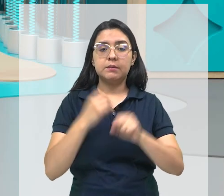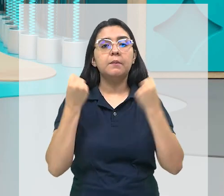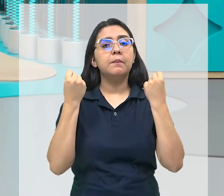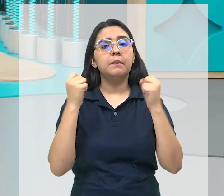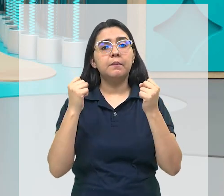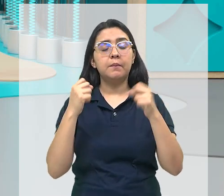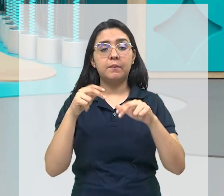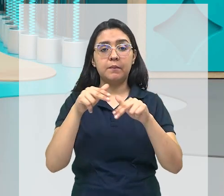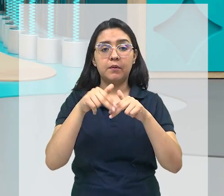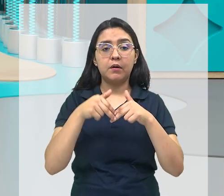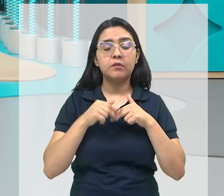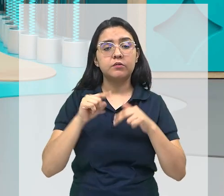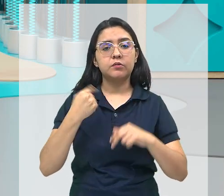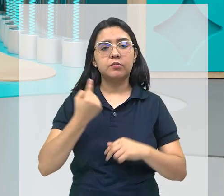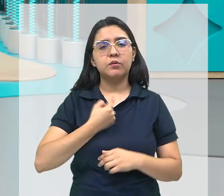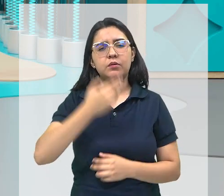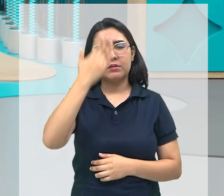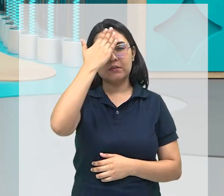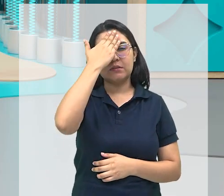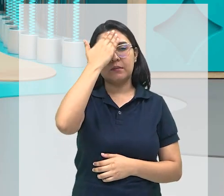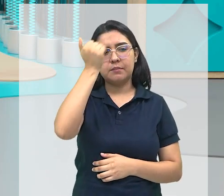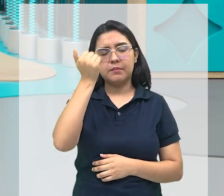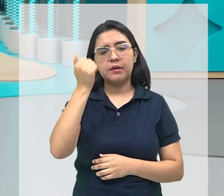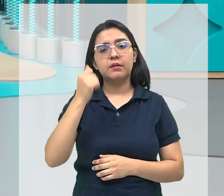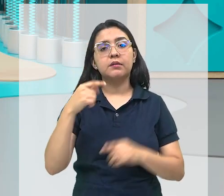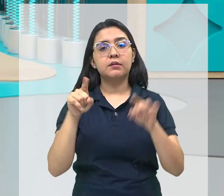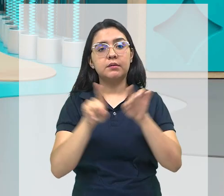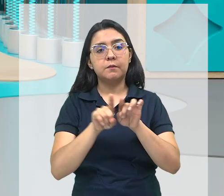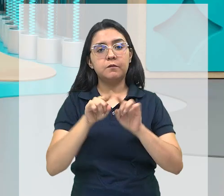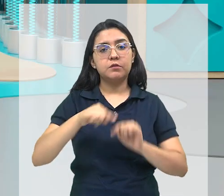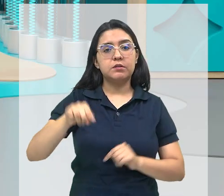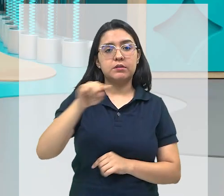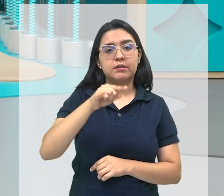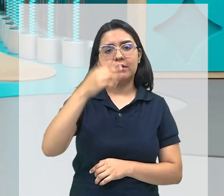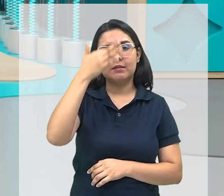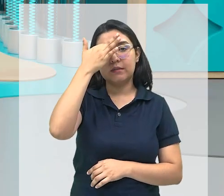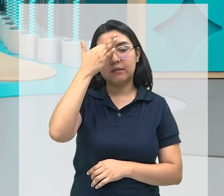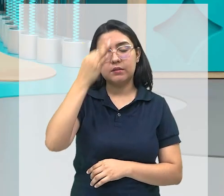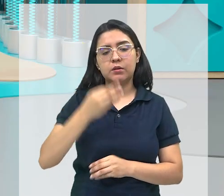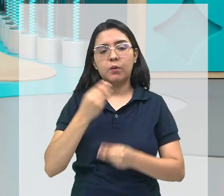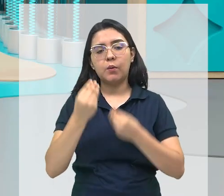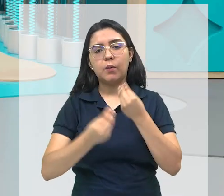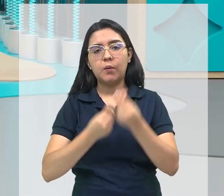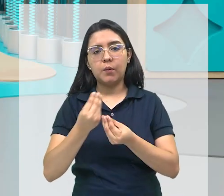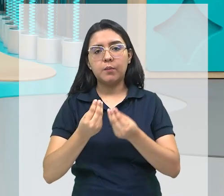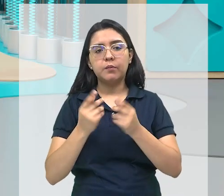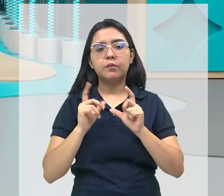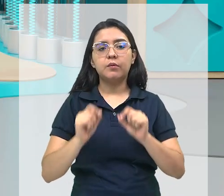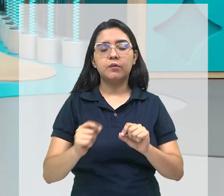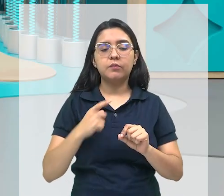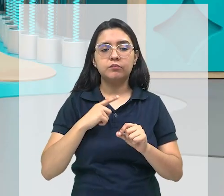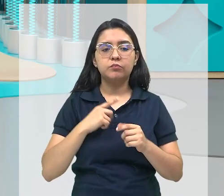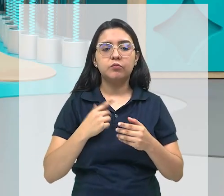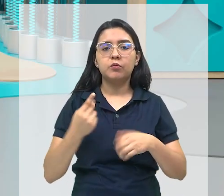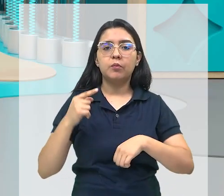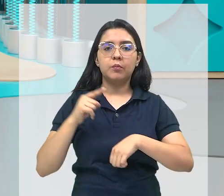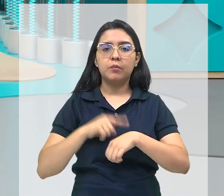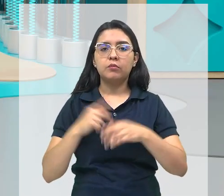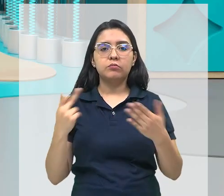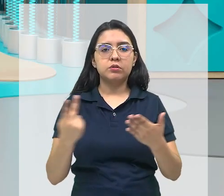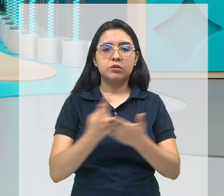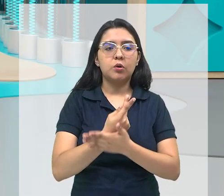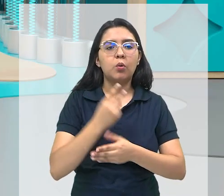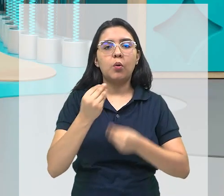da necessidade de saber, de você entender como que acontecem os processos de emergência e